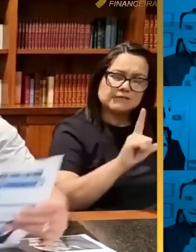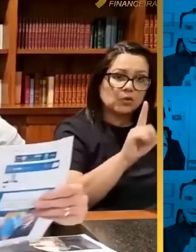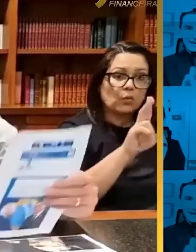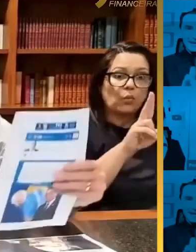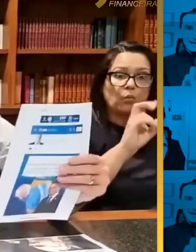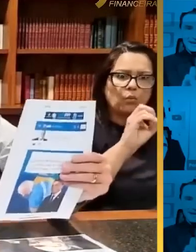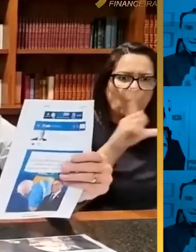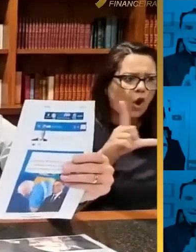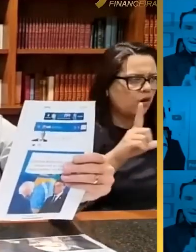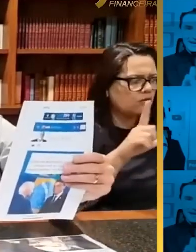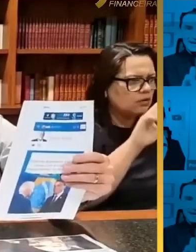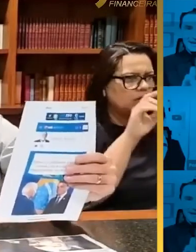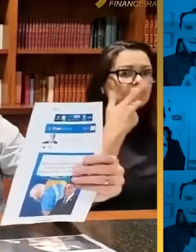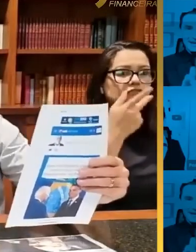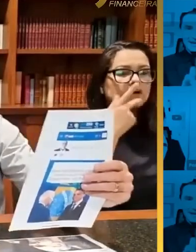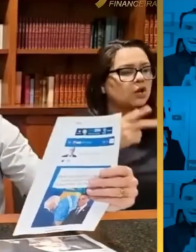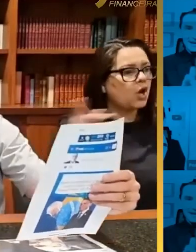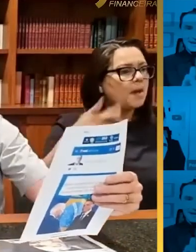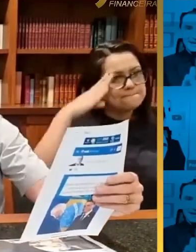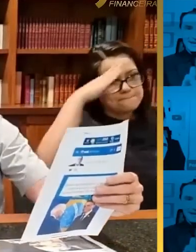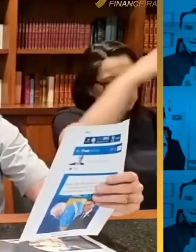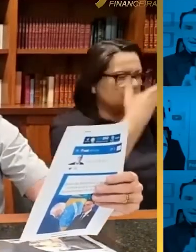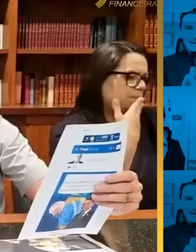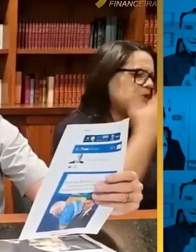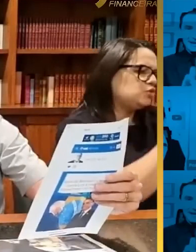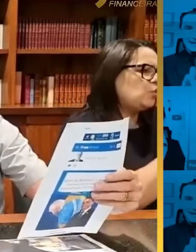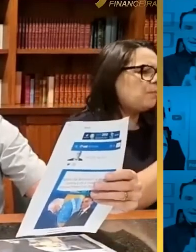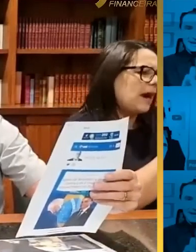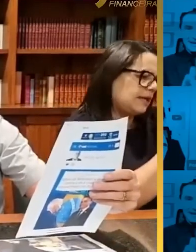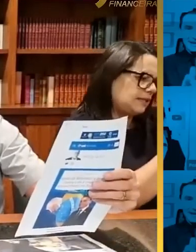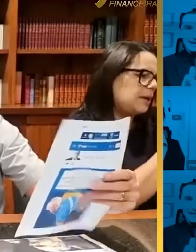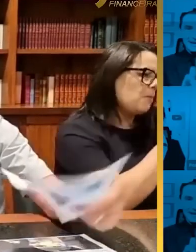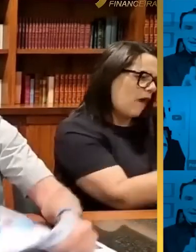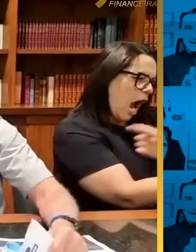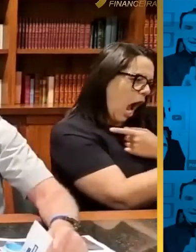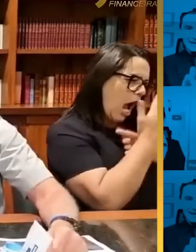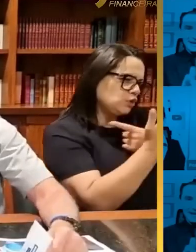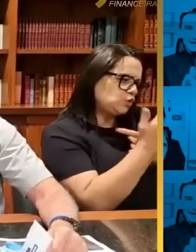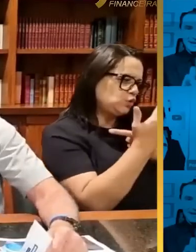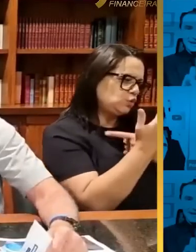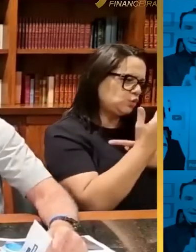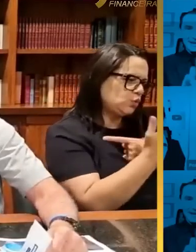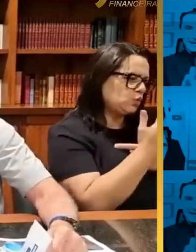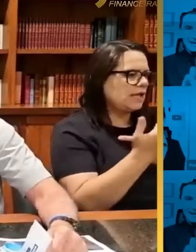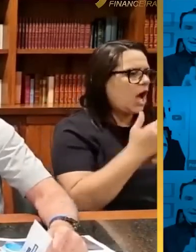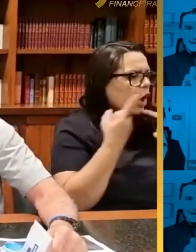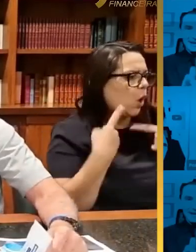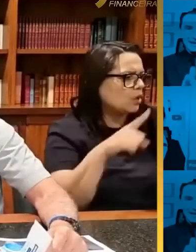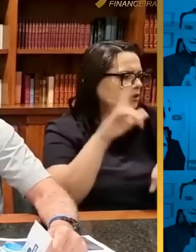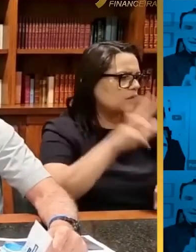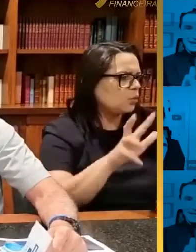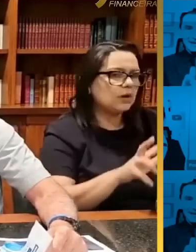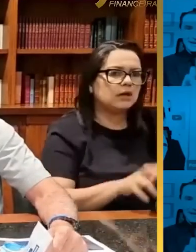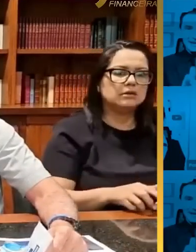UOL. Apelo de Bolsonaro a Biden contra Lula é o caso impeachment, diz Andor. Bolsonaro pediu ajuda